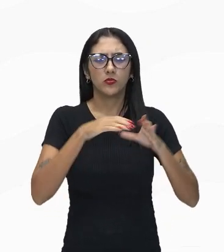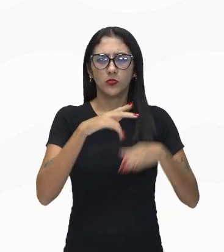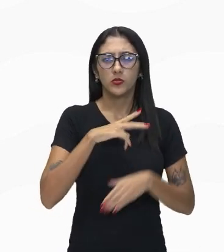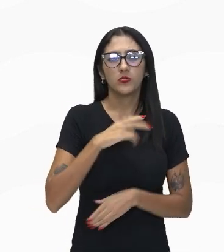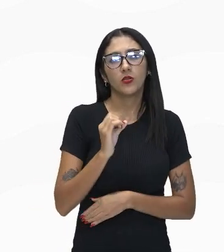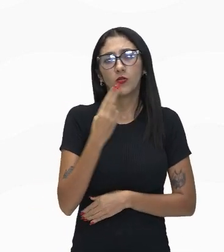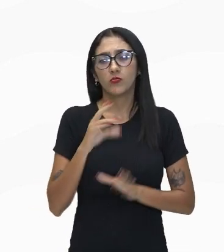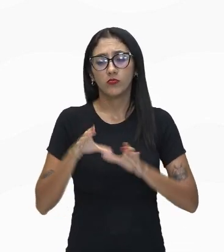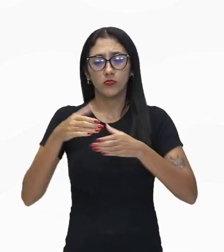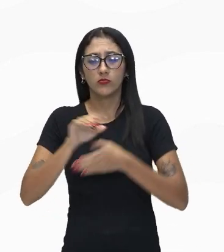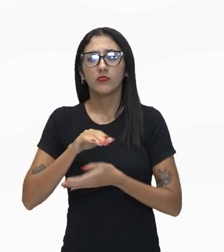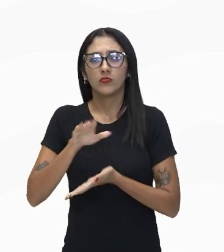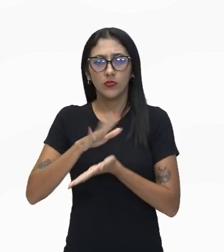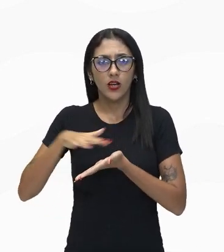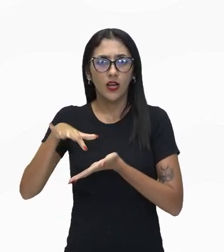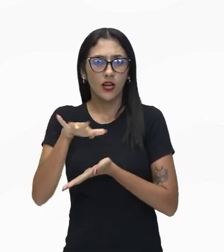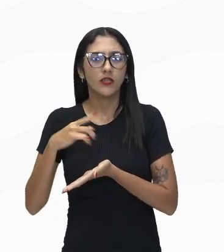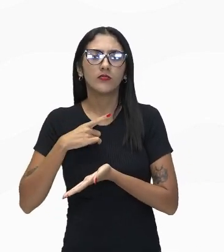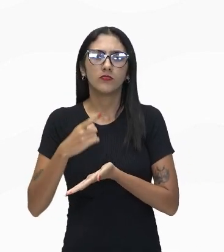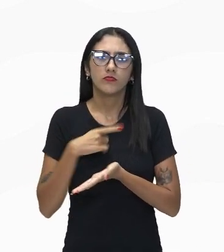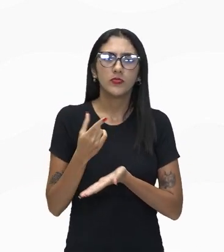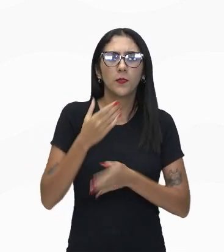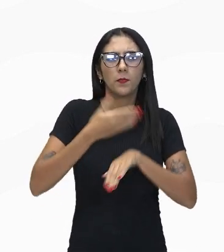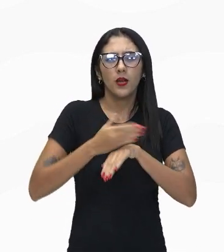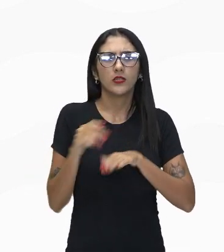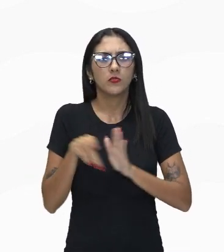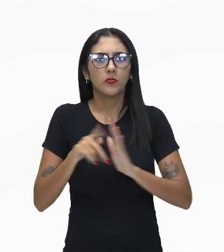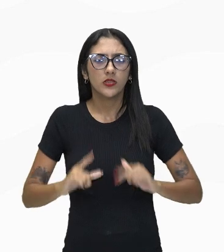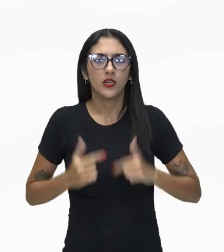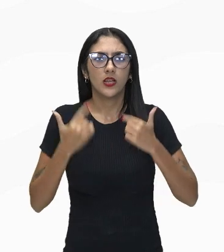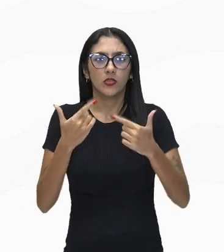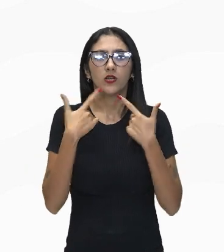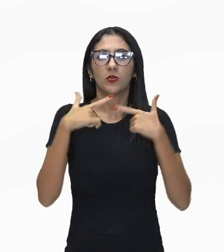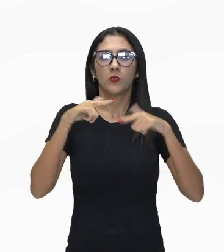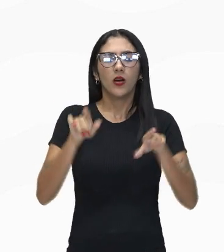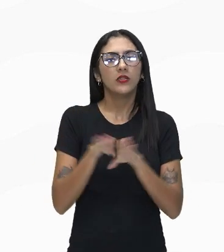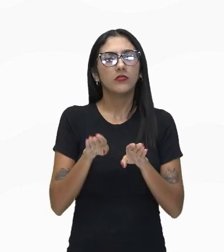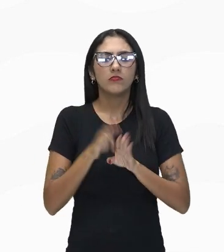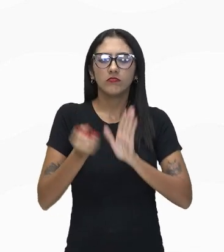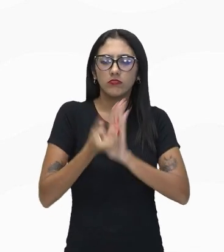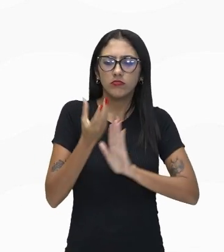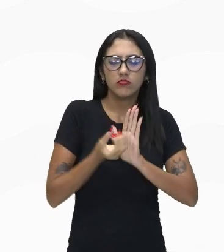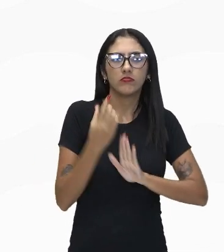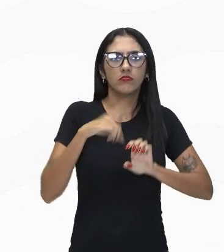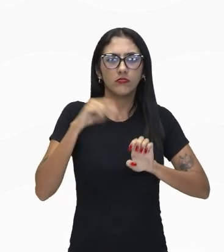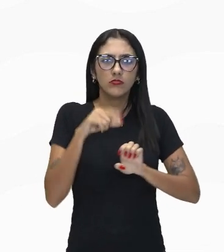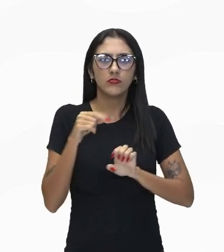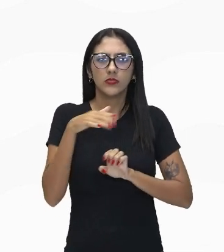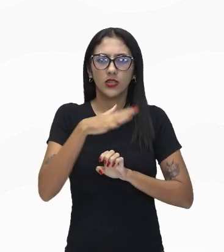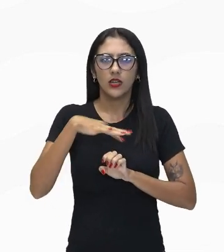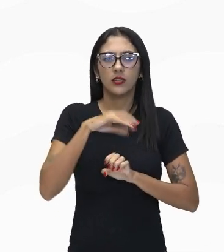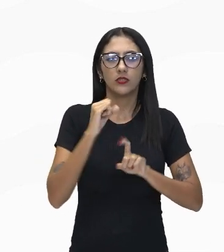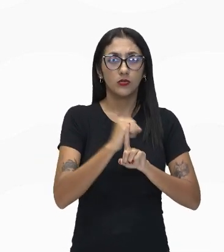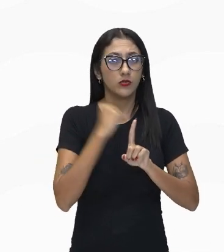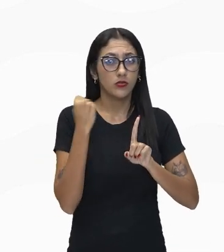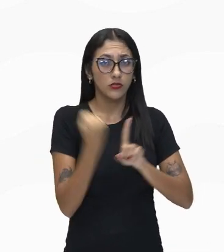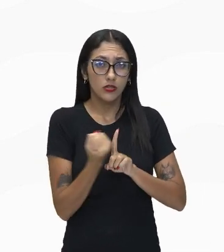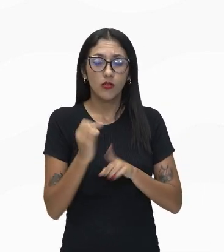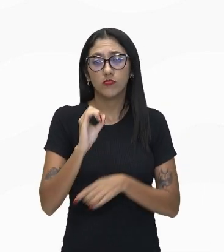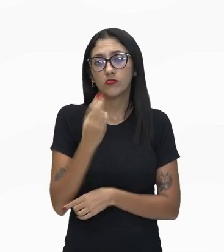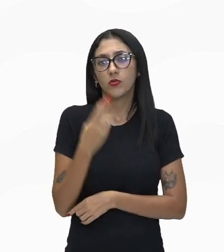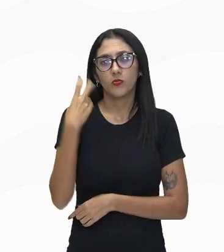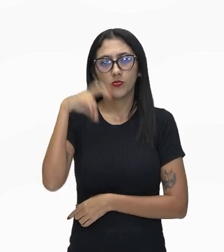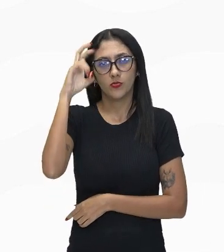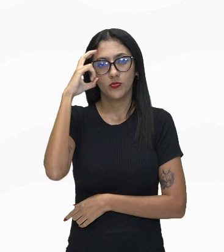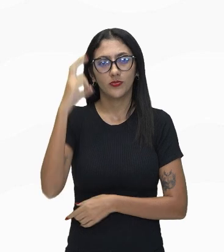dentro do contexto das práticas de linguagem e de criação de ações empreendedoras sociais e ou culturais. E